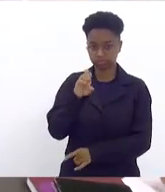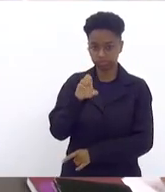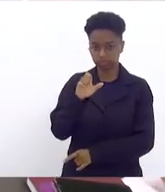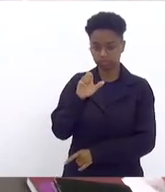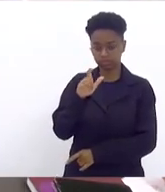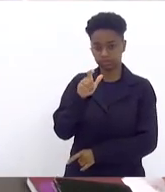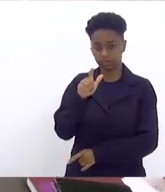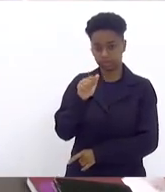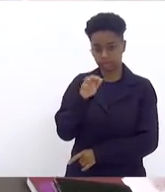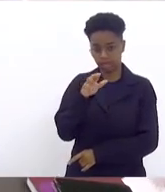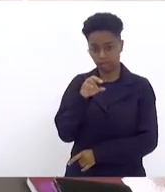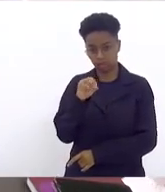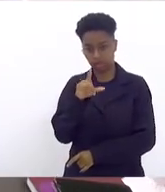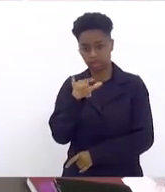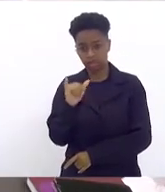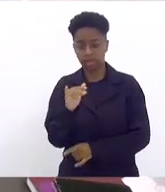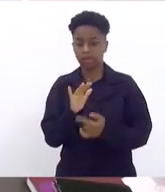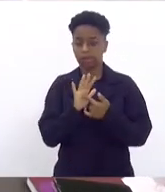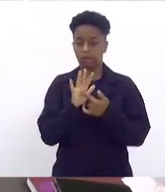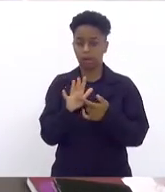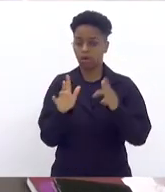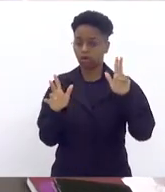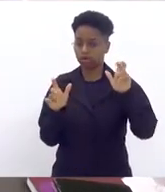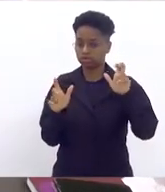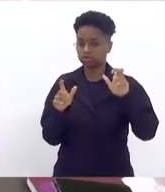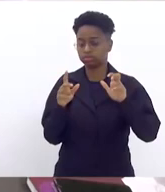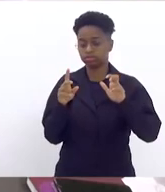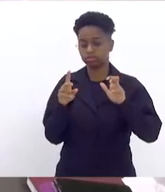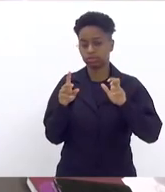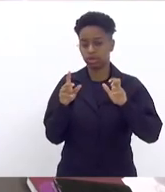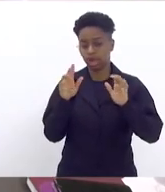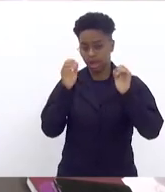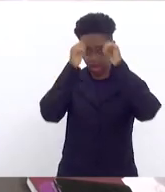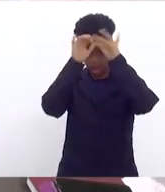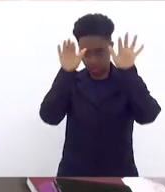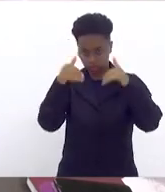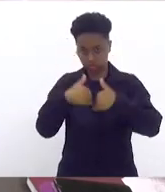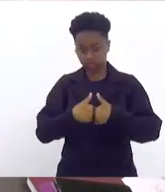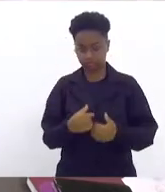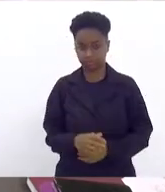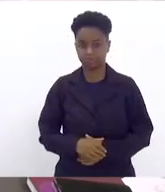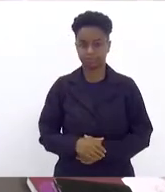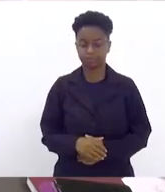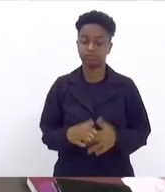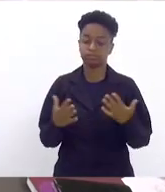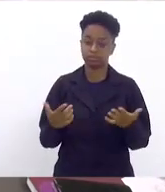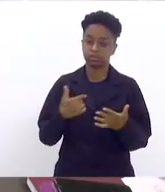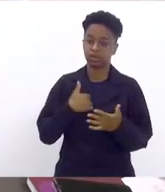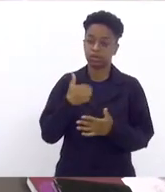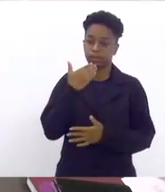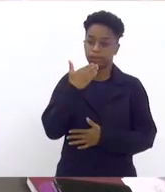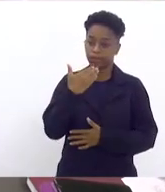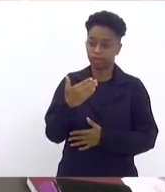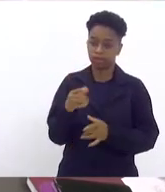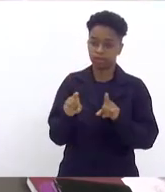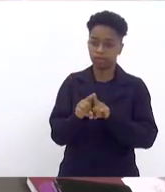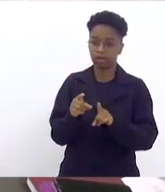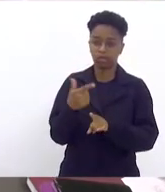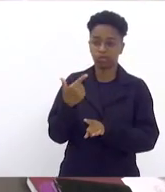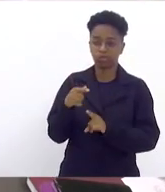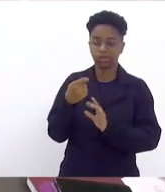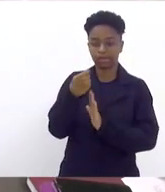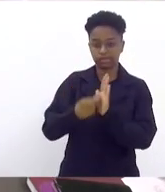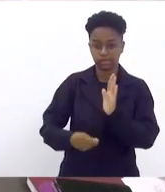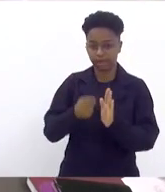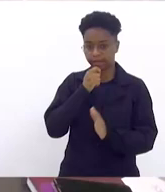menção objetiva ao transtorno do espectro autista. E aí eu faço aqui um apelo, não há relator ainda definido, que tem um